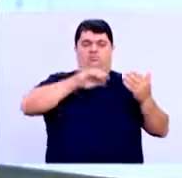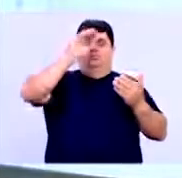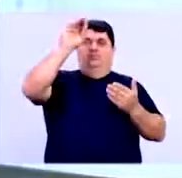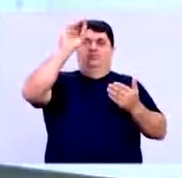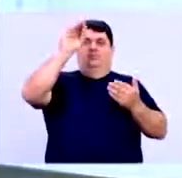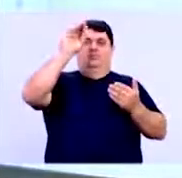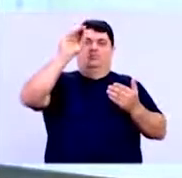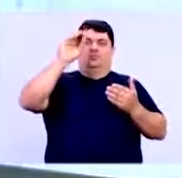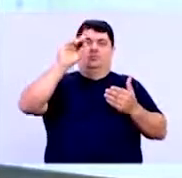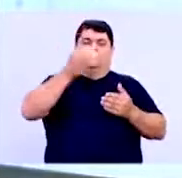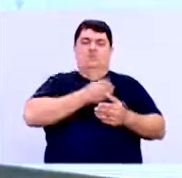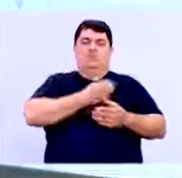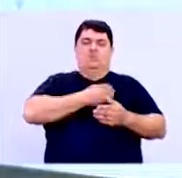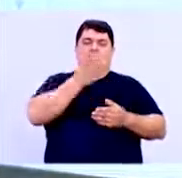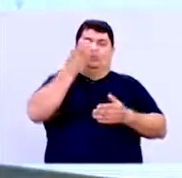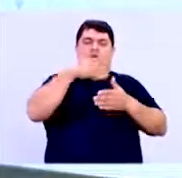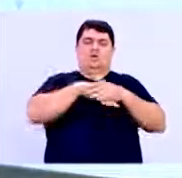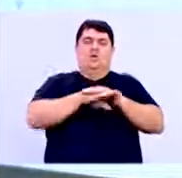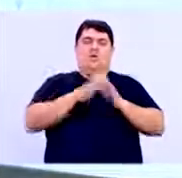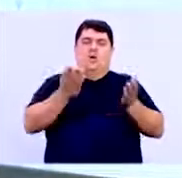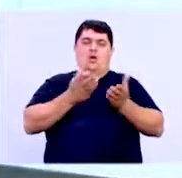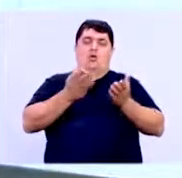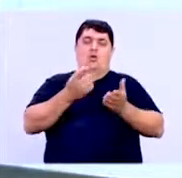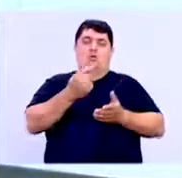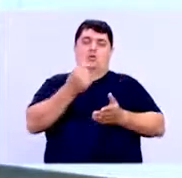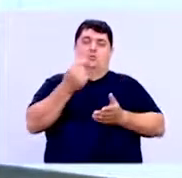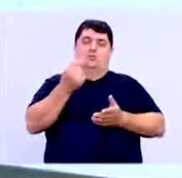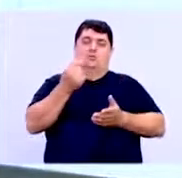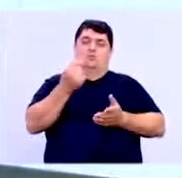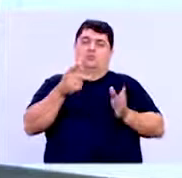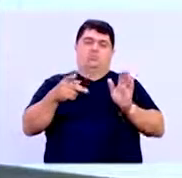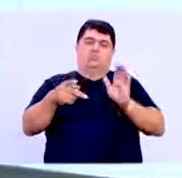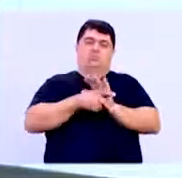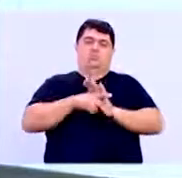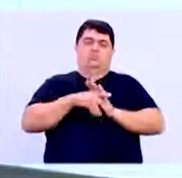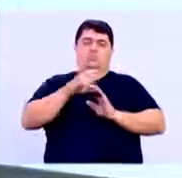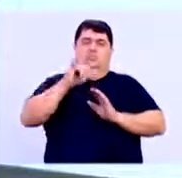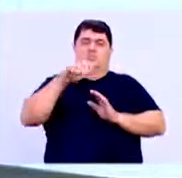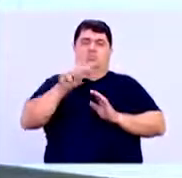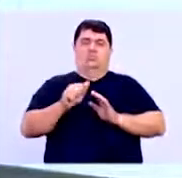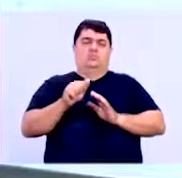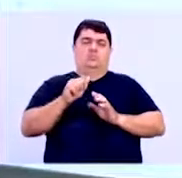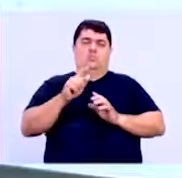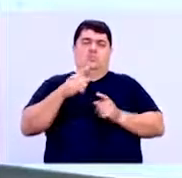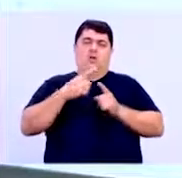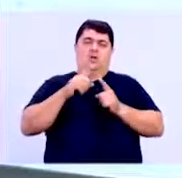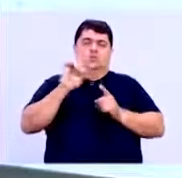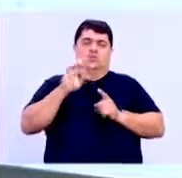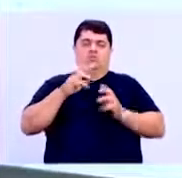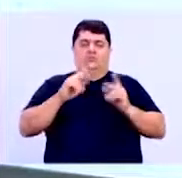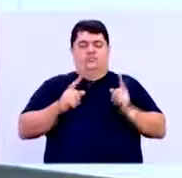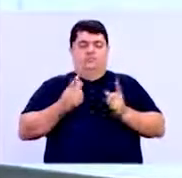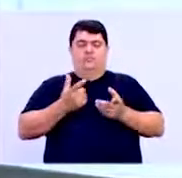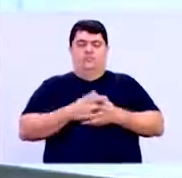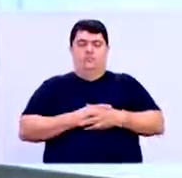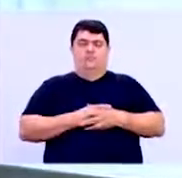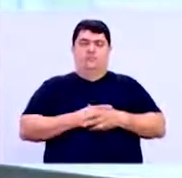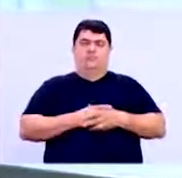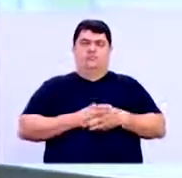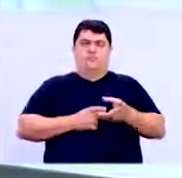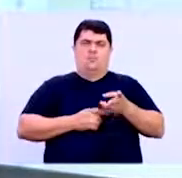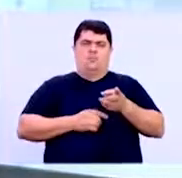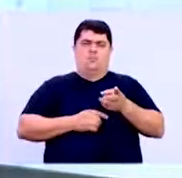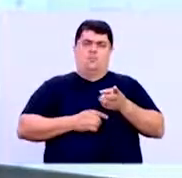de estoque, quantidade, agora estamos falando em dinheiro. É a diferença, né? Parece